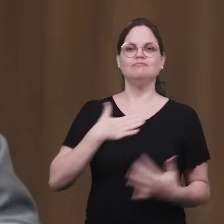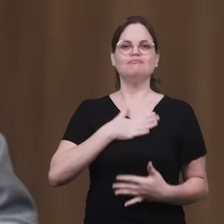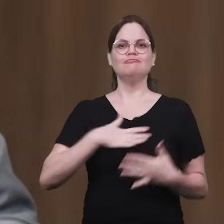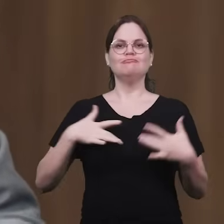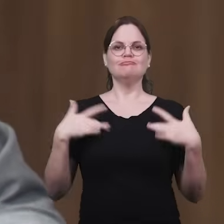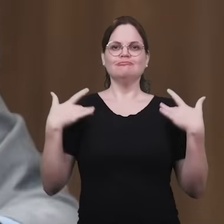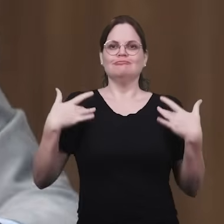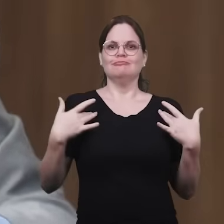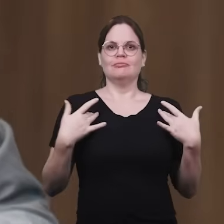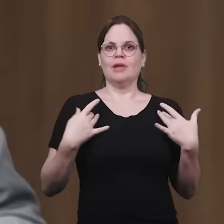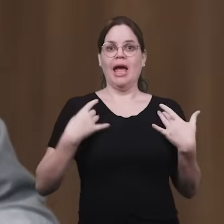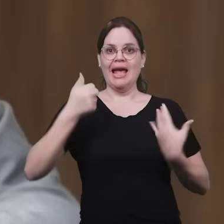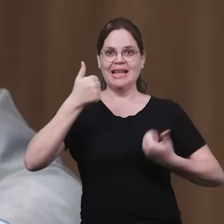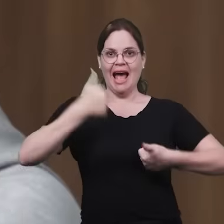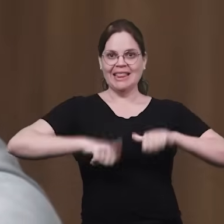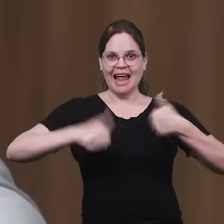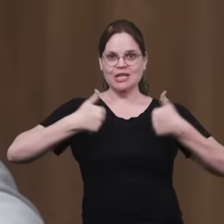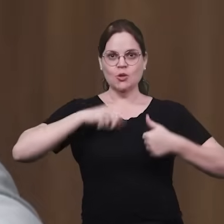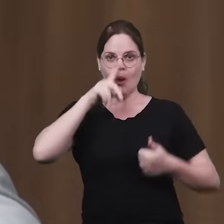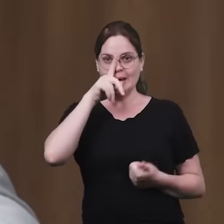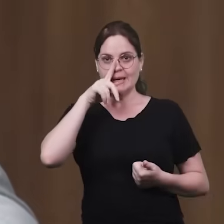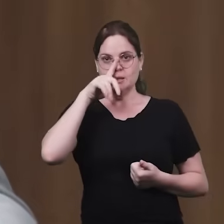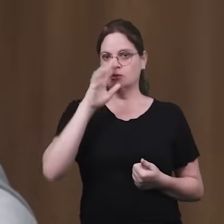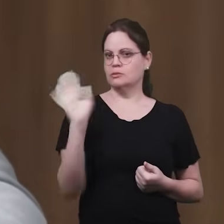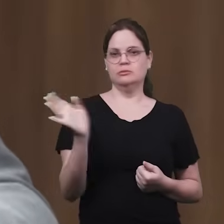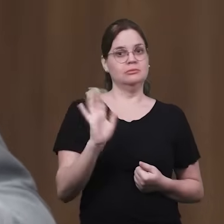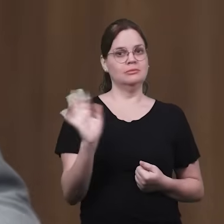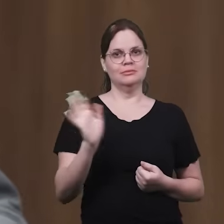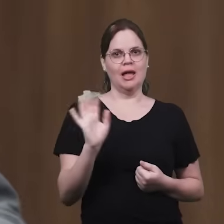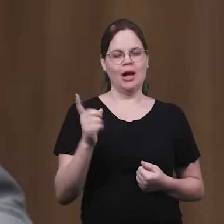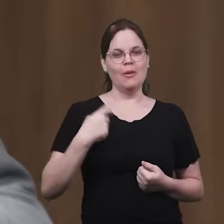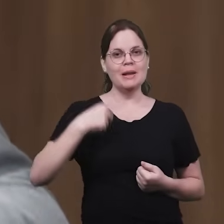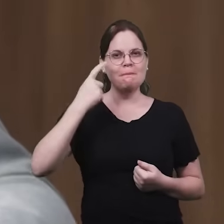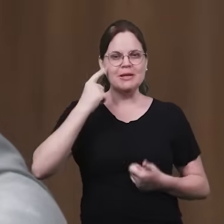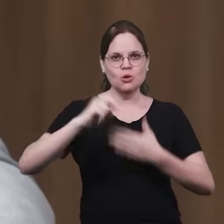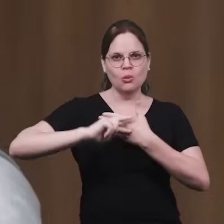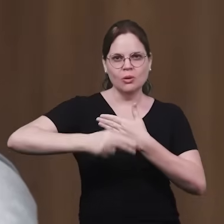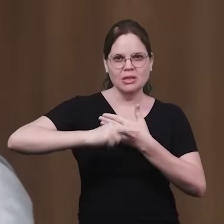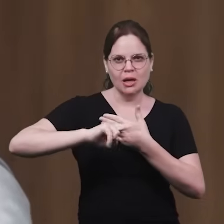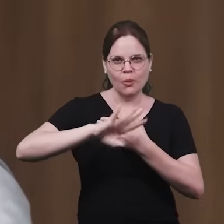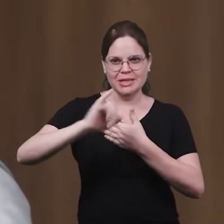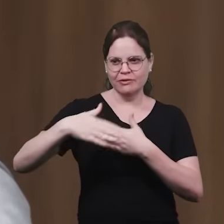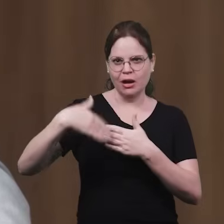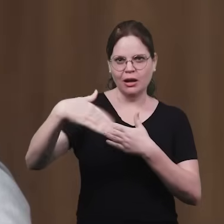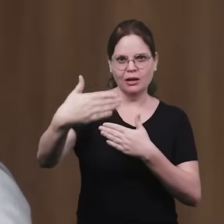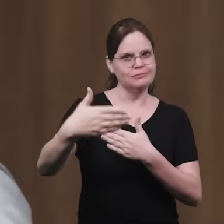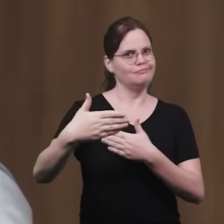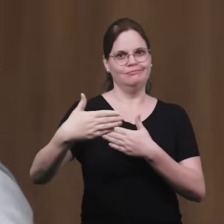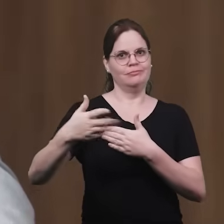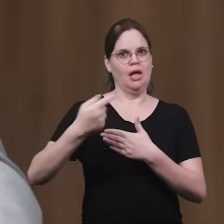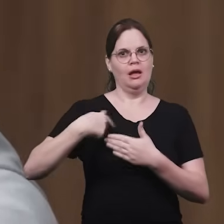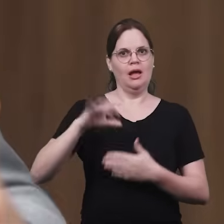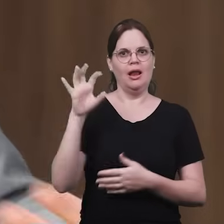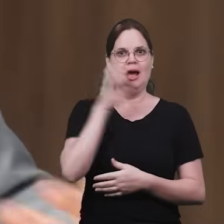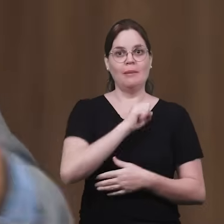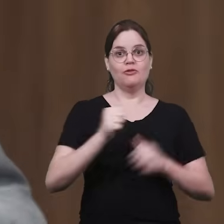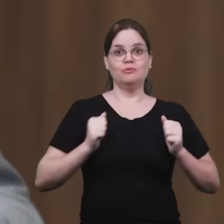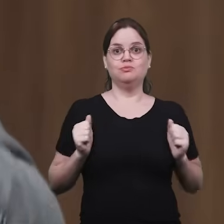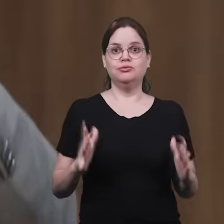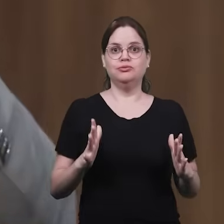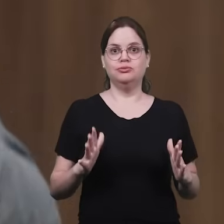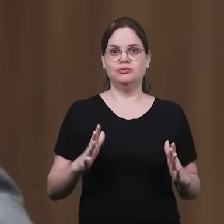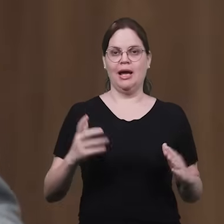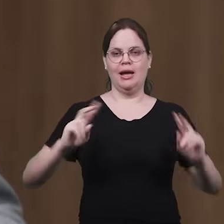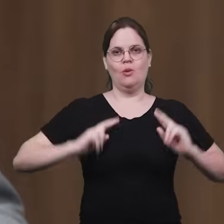mas olha o risco, ele não avaliou o risco que ele ia correr, não avaliou as consequências que isso pode trazer. Então isso é coisa